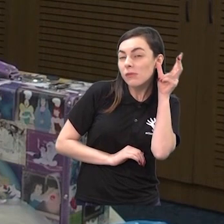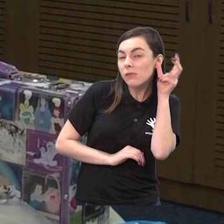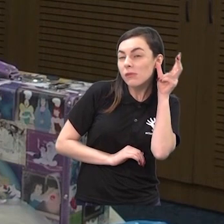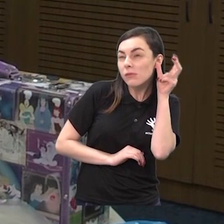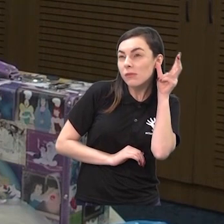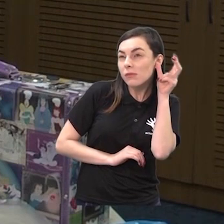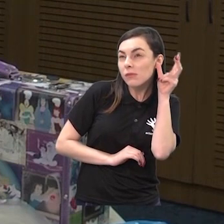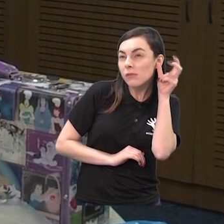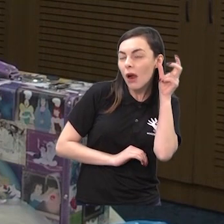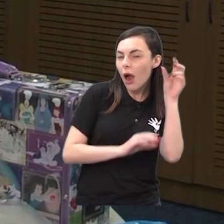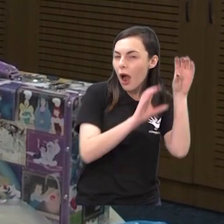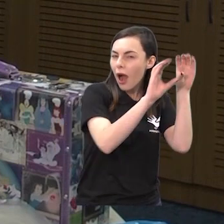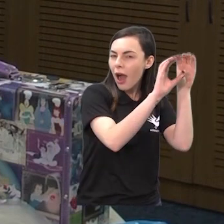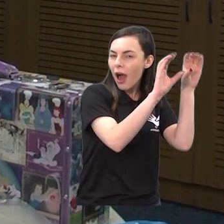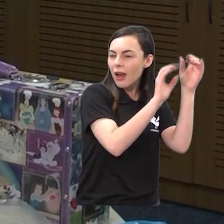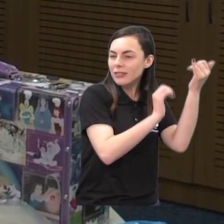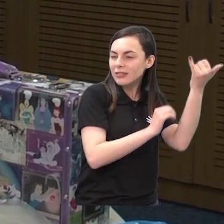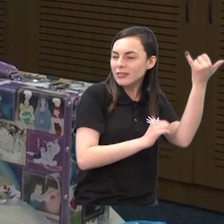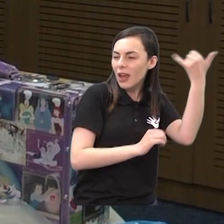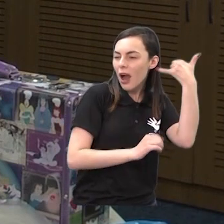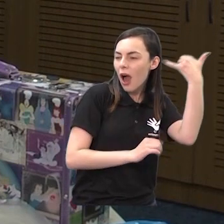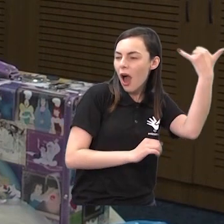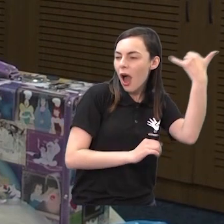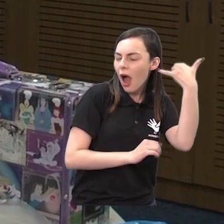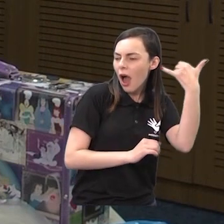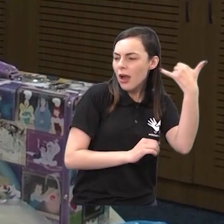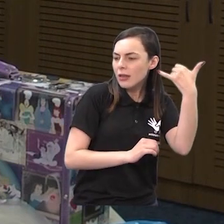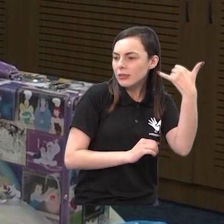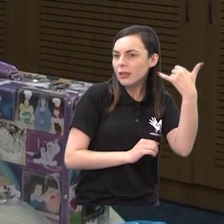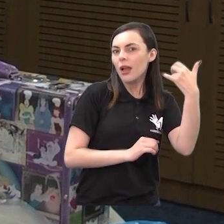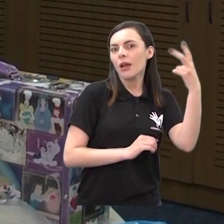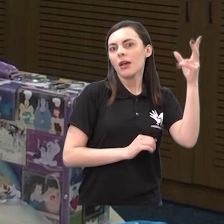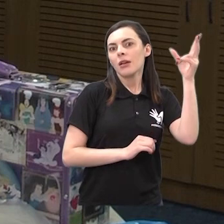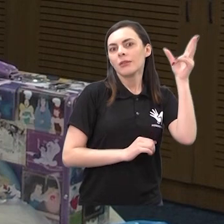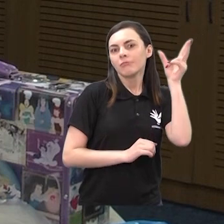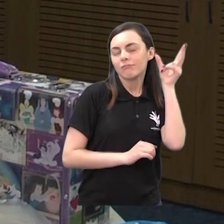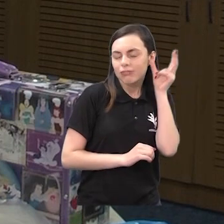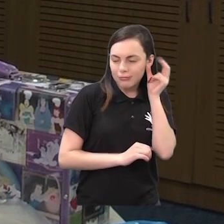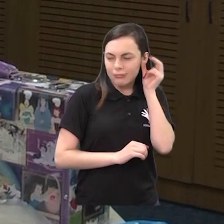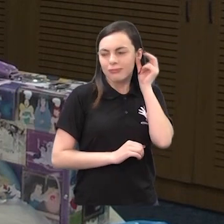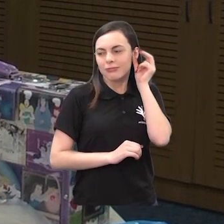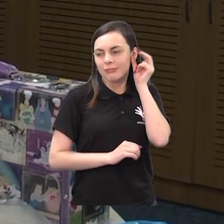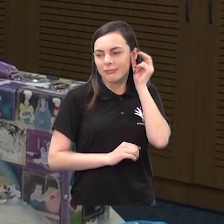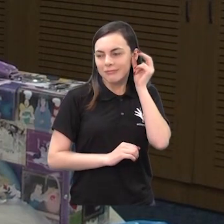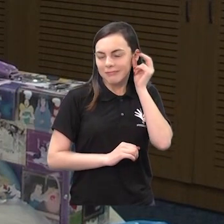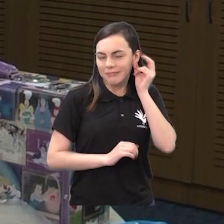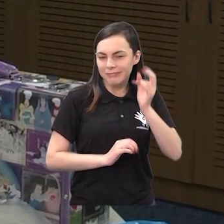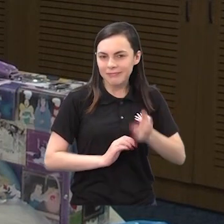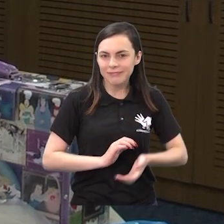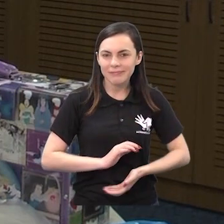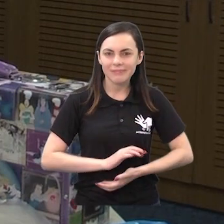escutar melhor o som que vinha lá do céu. Após algum tempo, ele ouviu.